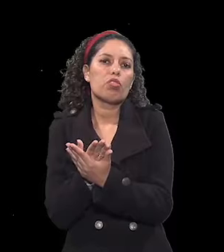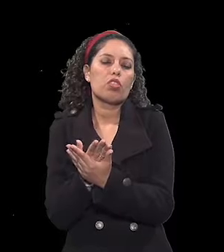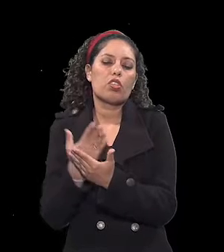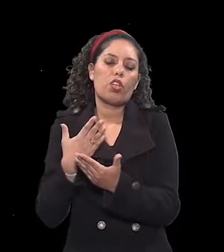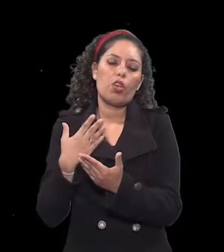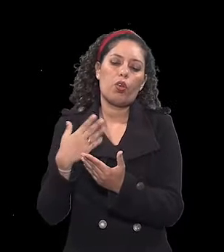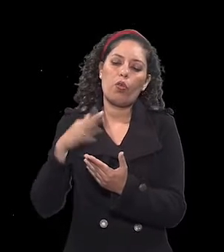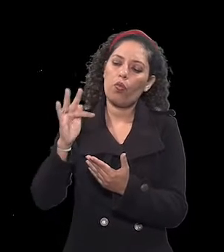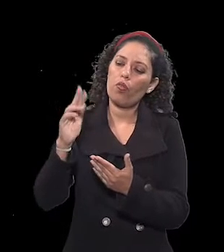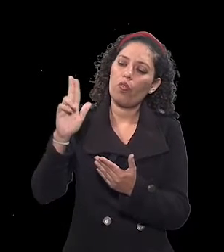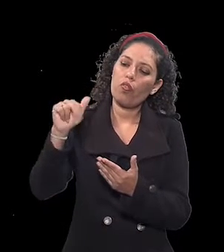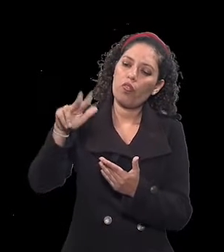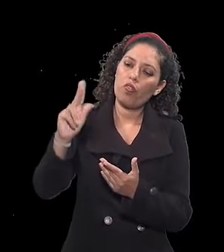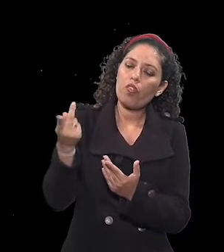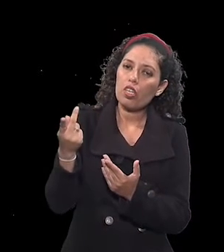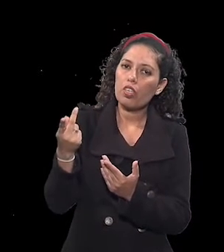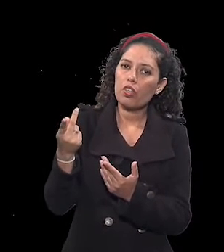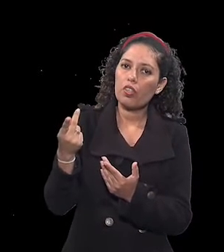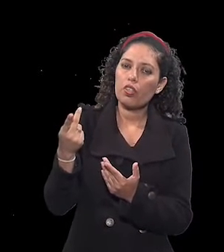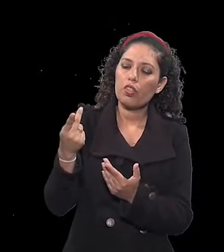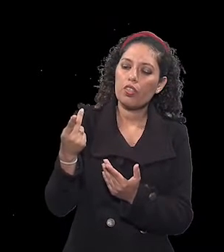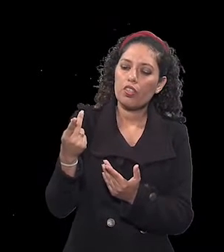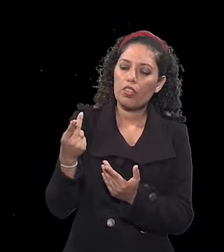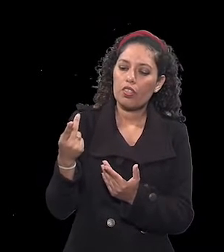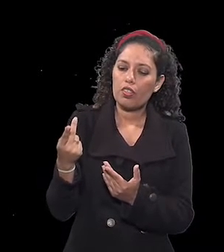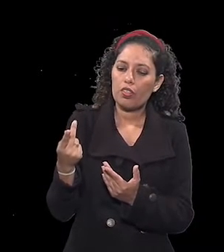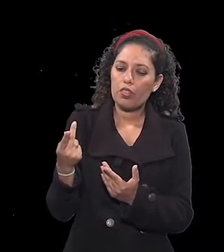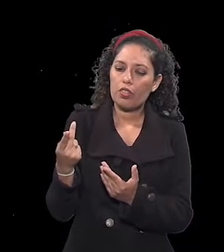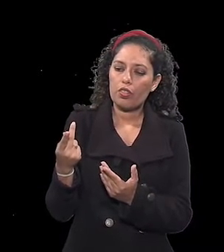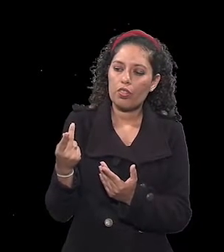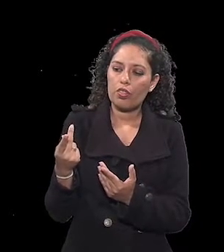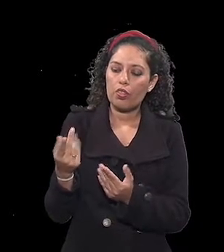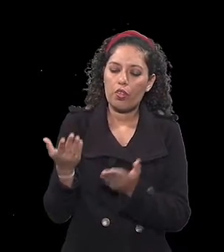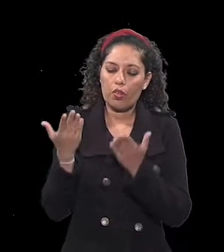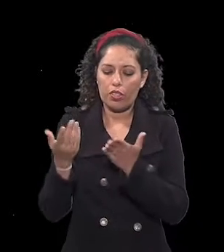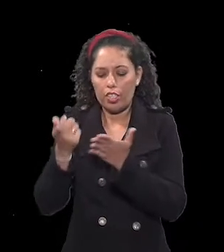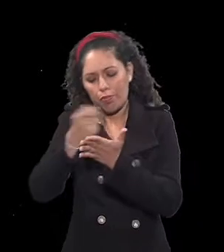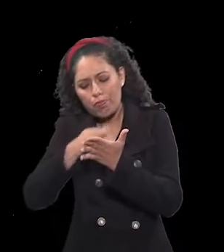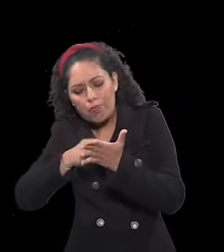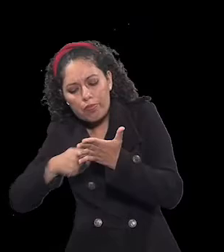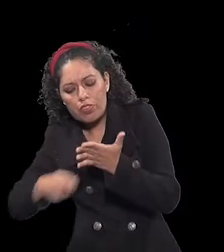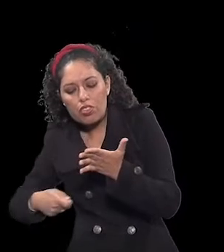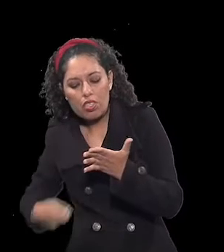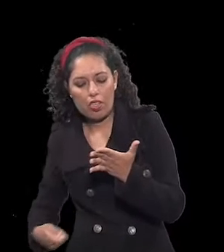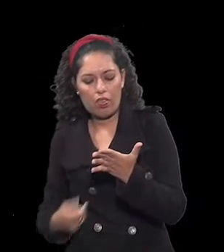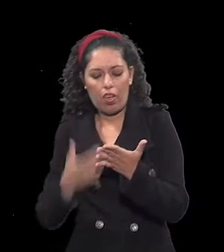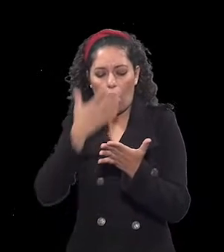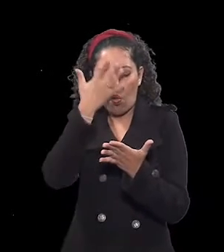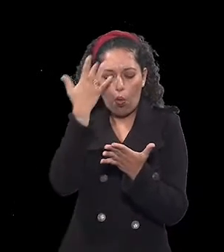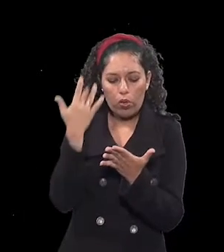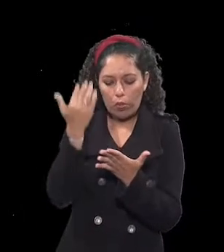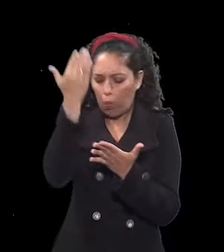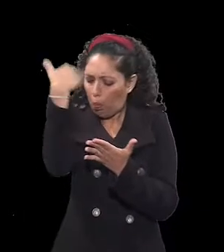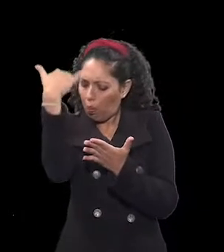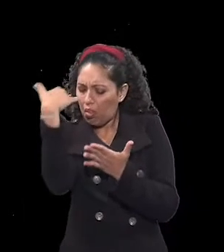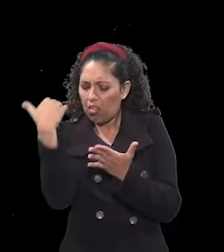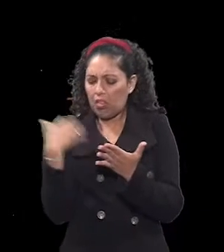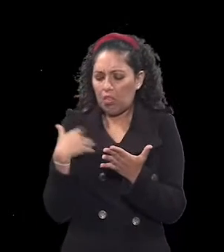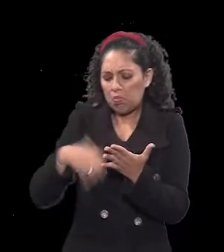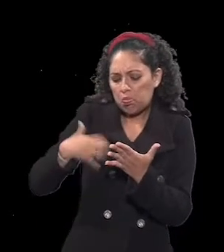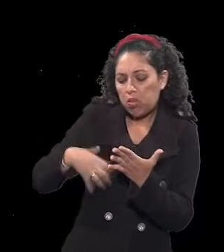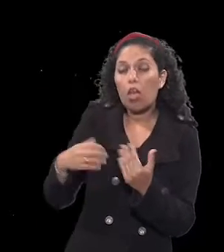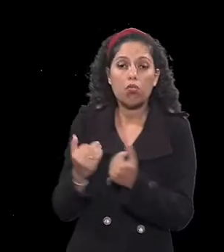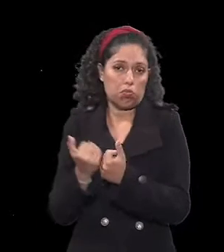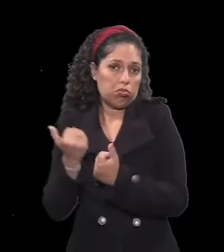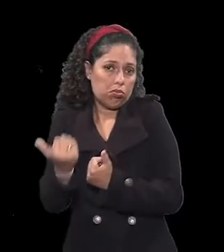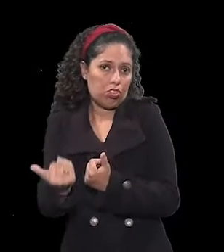usava, né, o funk meio como aquela velha coisa de botar no diário, né, suas inspirações, suas frustrações, suas bolações da vida.